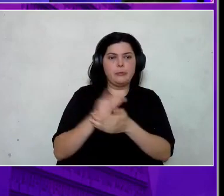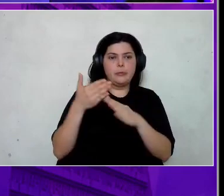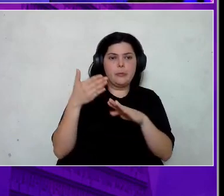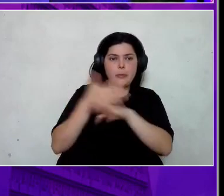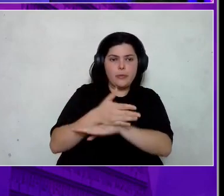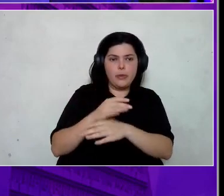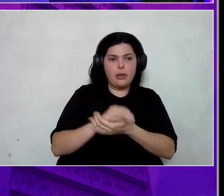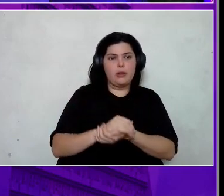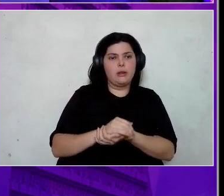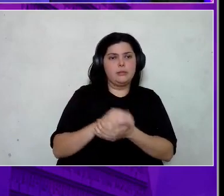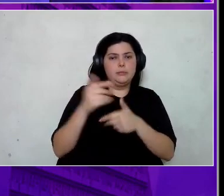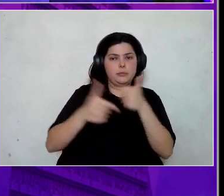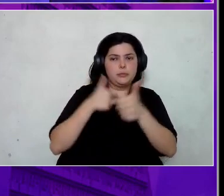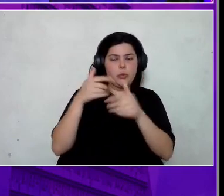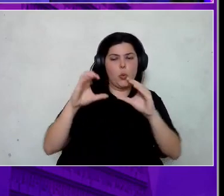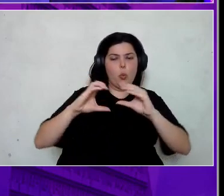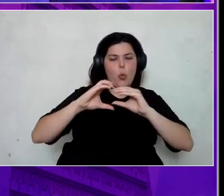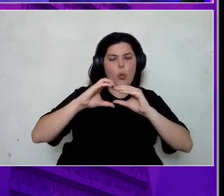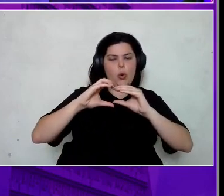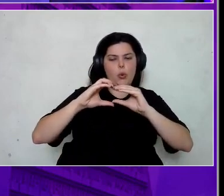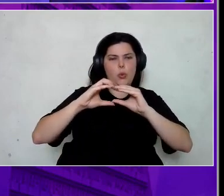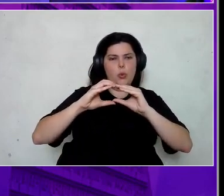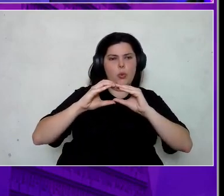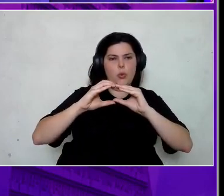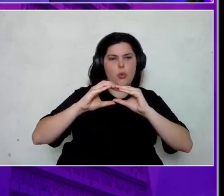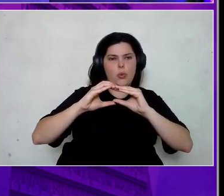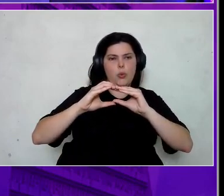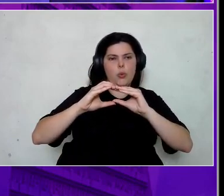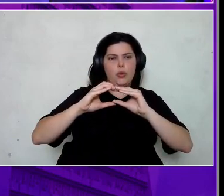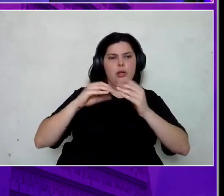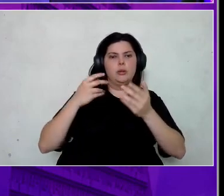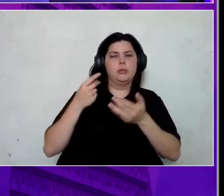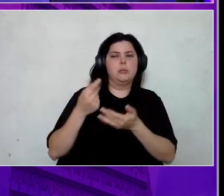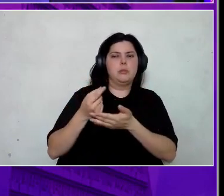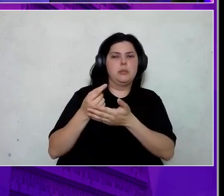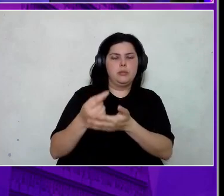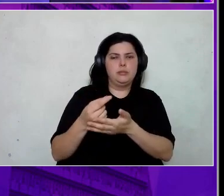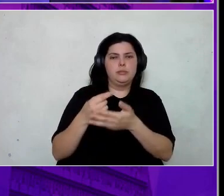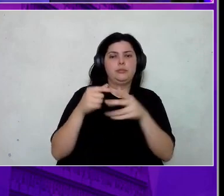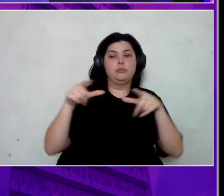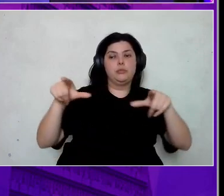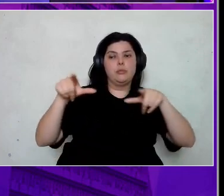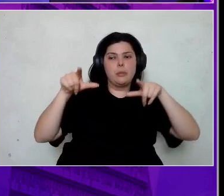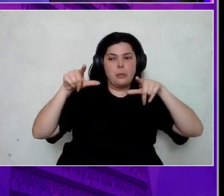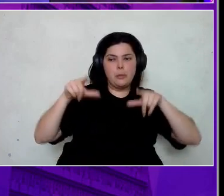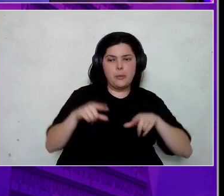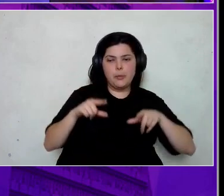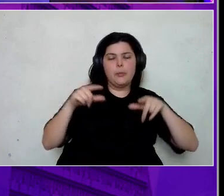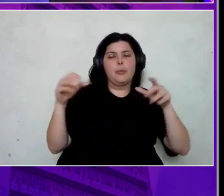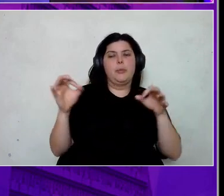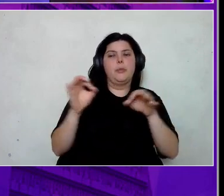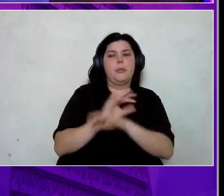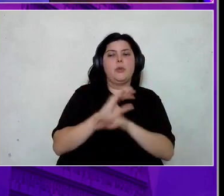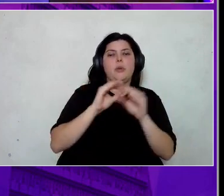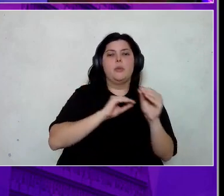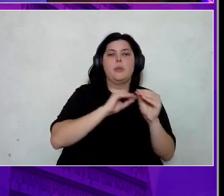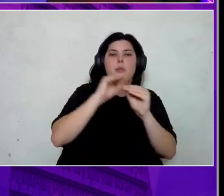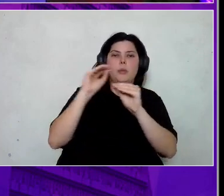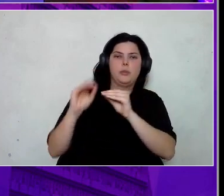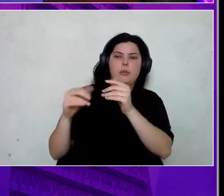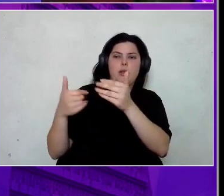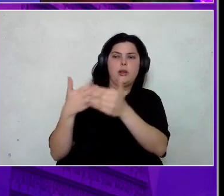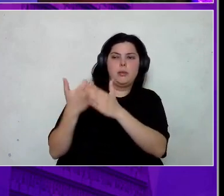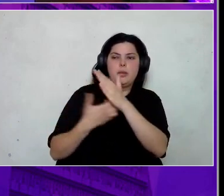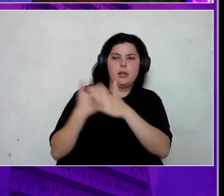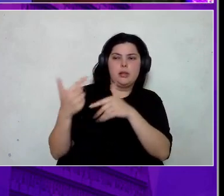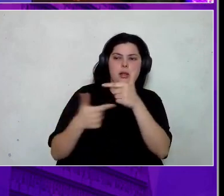com Oracle, né? Trabalhei com Oracle bastante tempo, fui certificado Oracle, depois mudei de empresa, comecei a trabalhar realmente